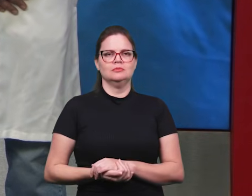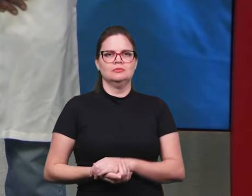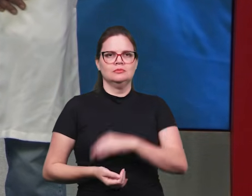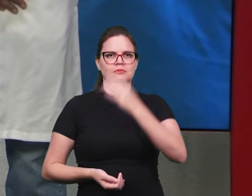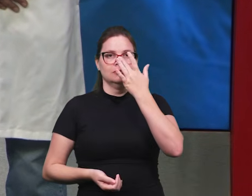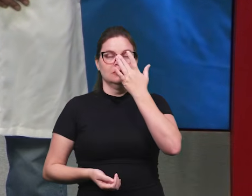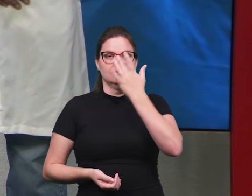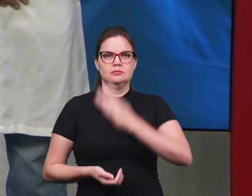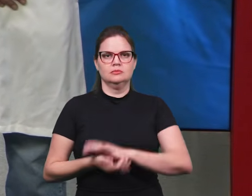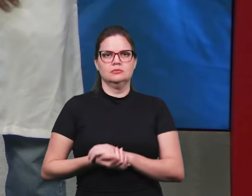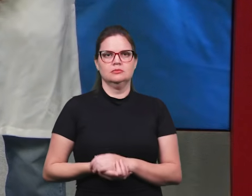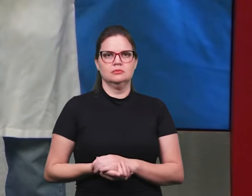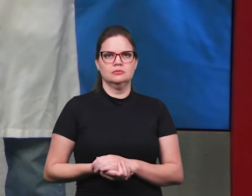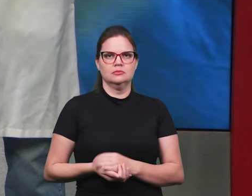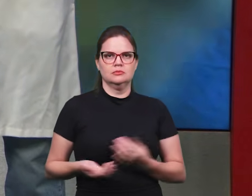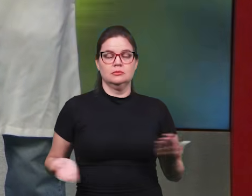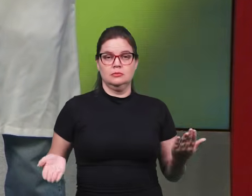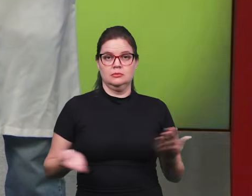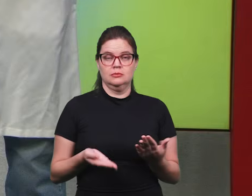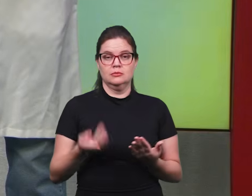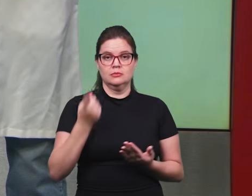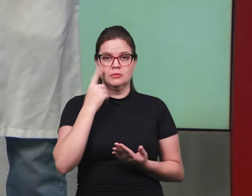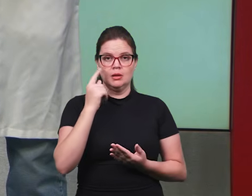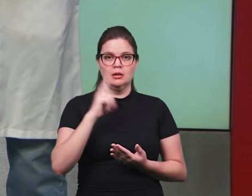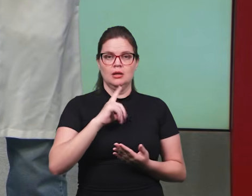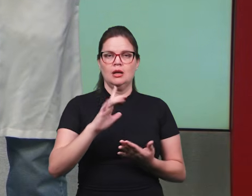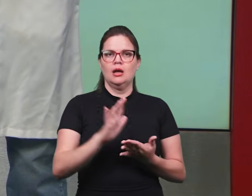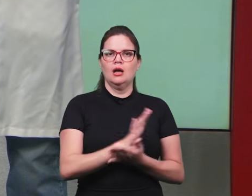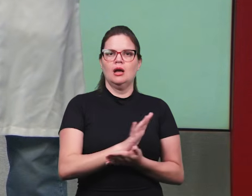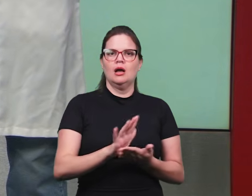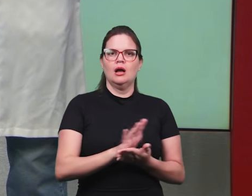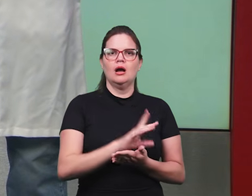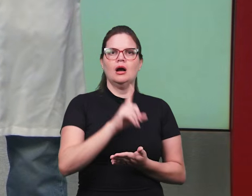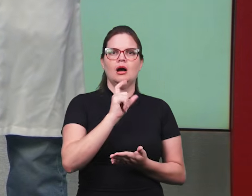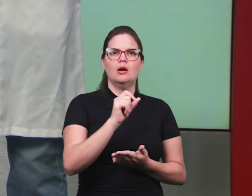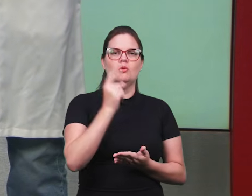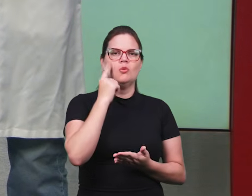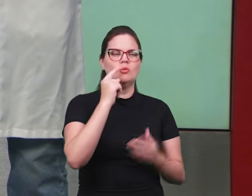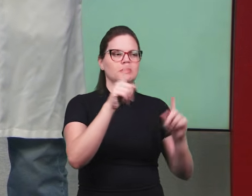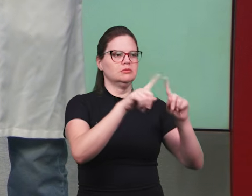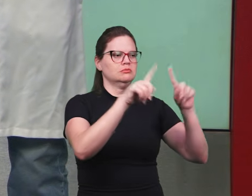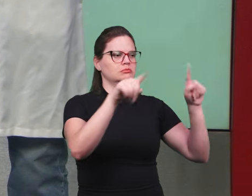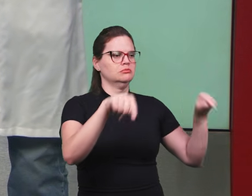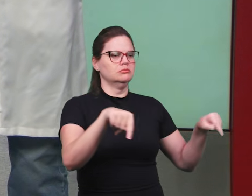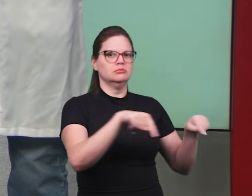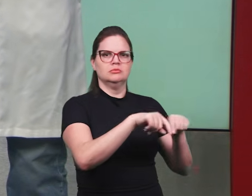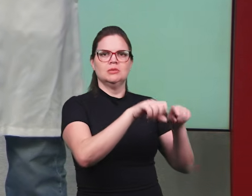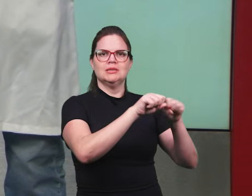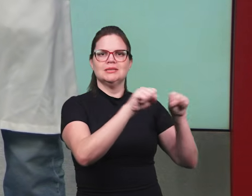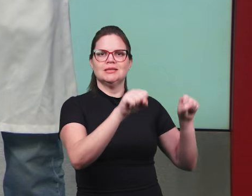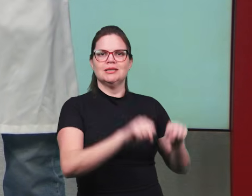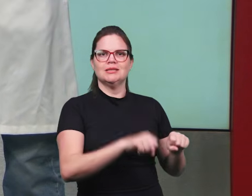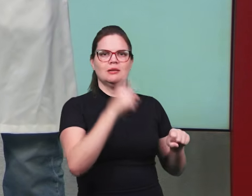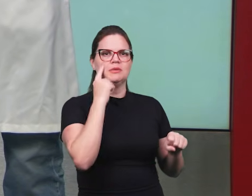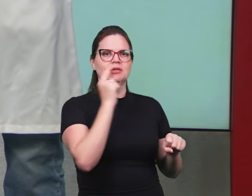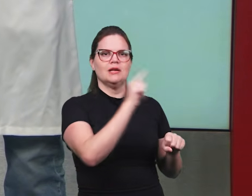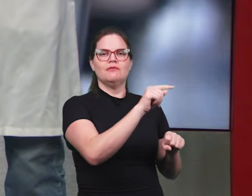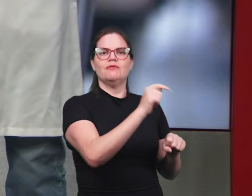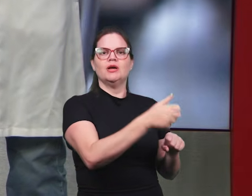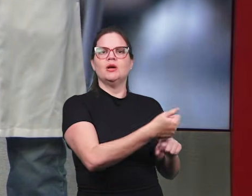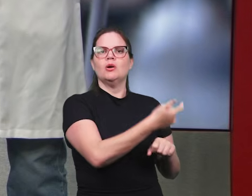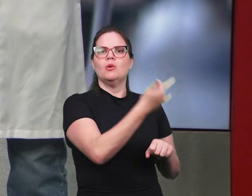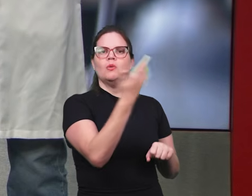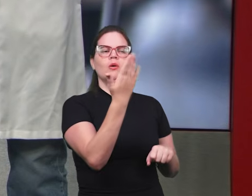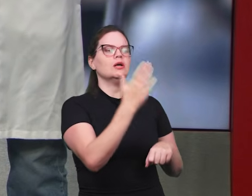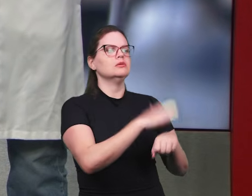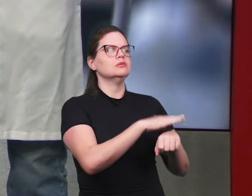nós temos bombas de infusão que você calcula o que você vai usar, você tem o tempo de eliminação da droga,